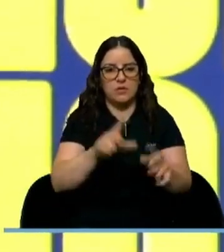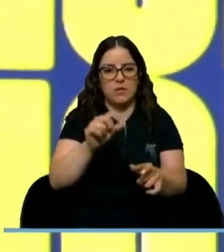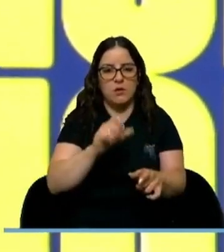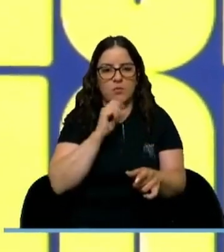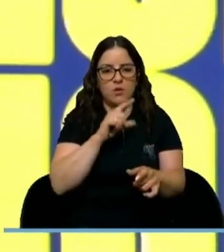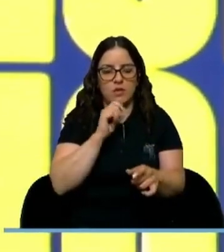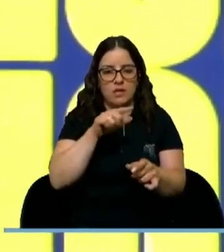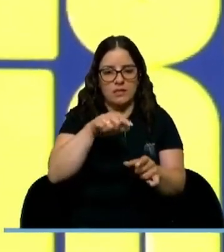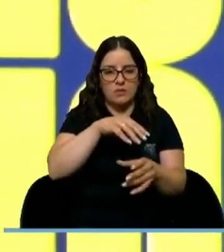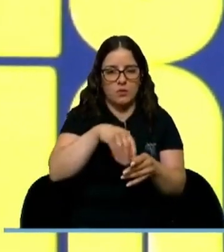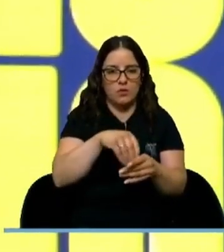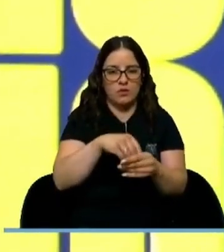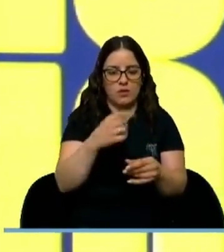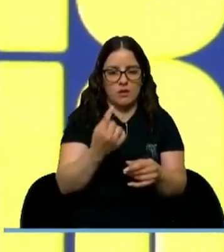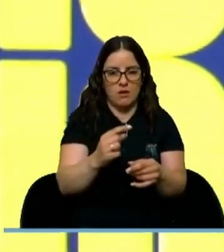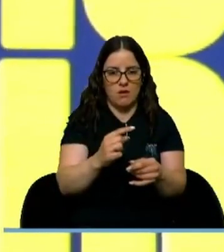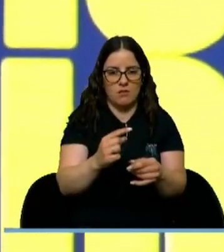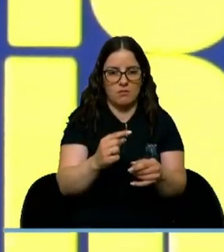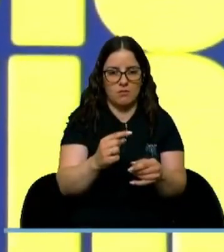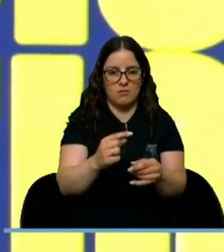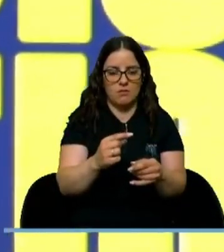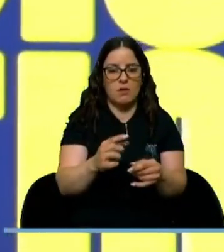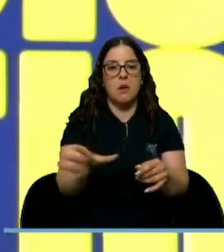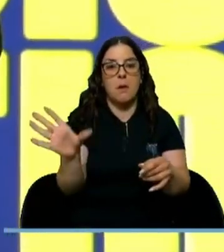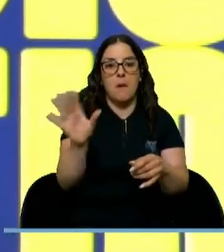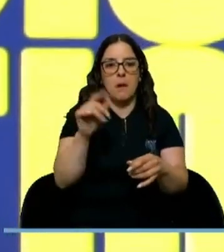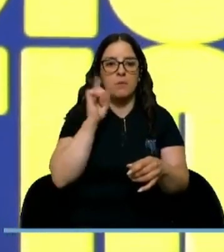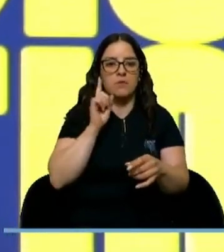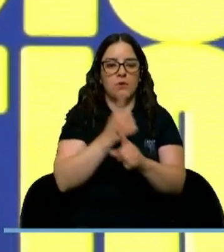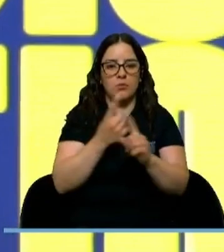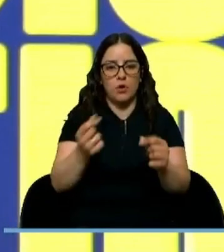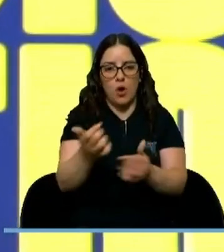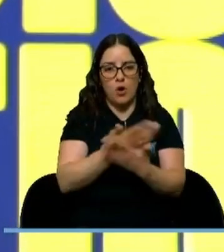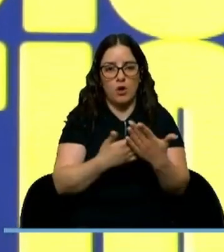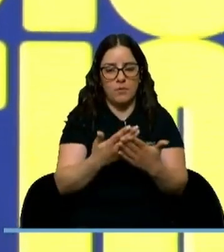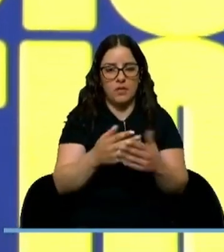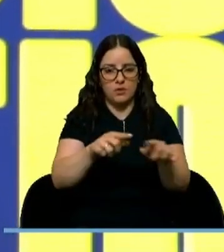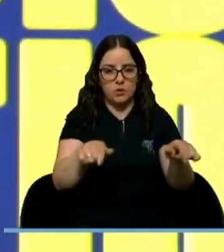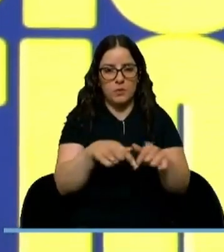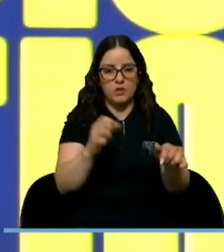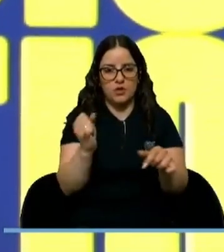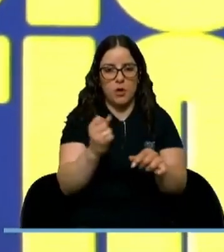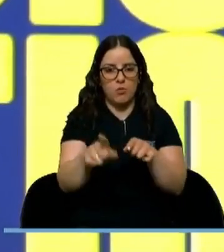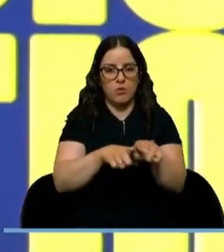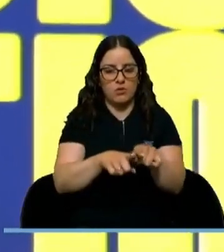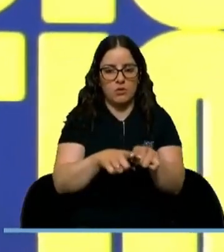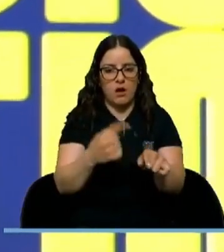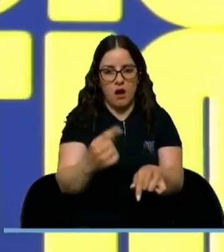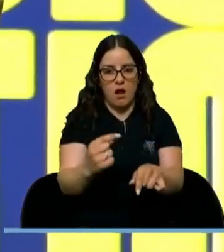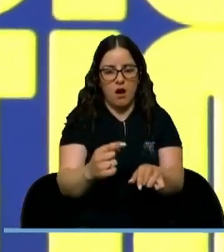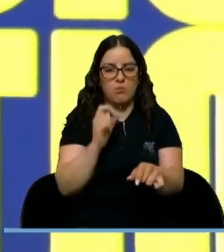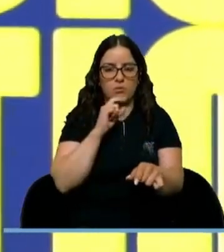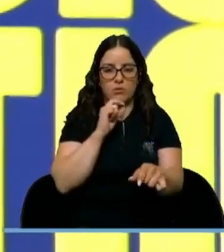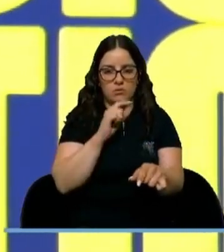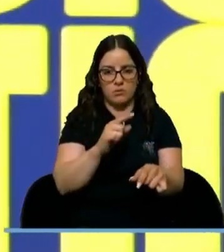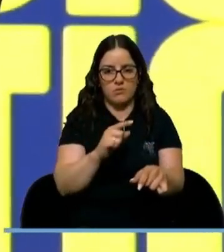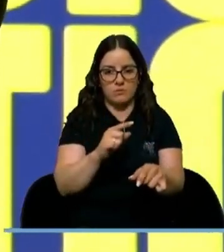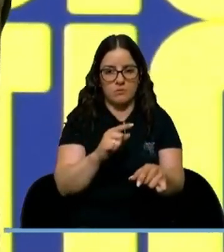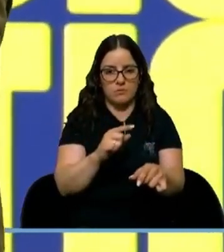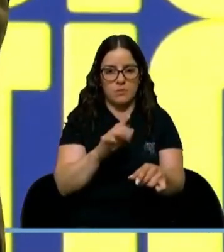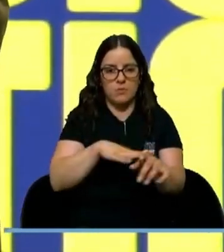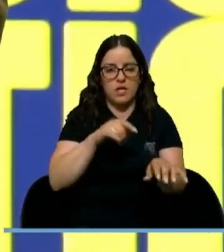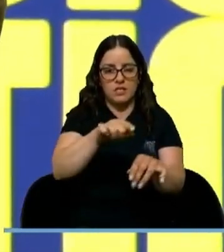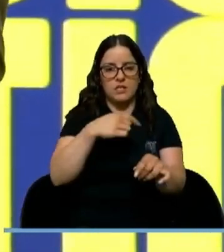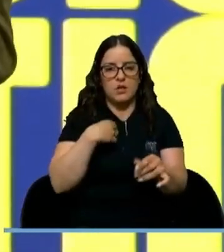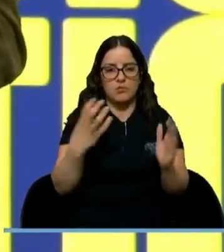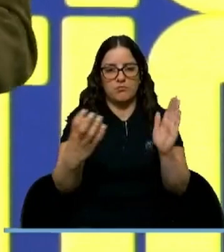nesse contexto. E mais importante, porque as próprias economias, os espaços geopolíticos, têm oportunidades. E foi por isso que eu coloquei ali